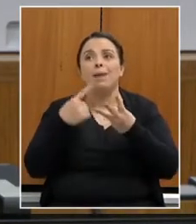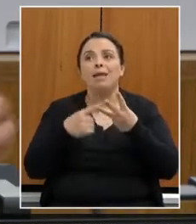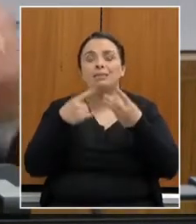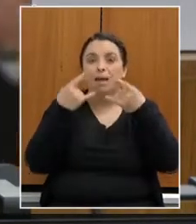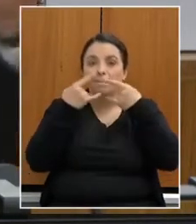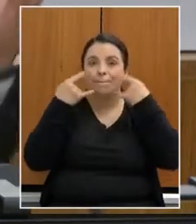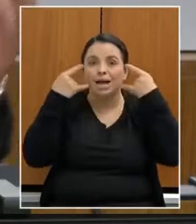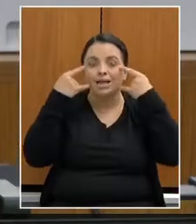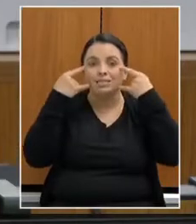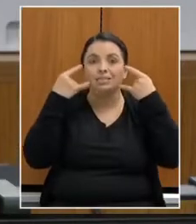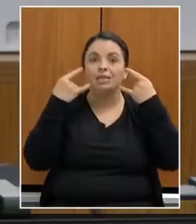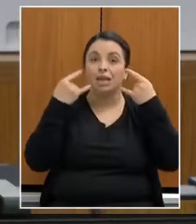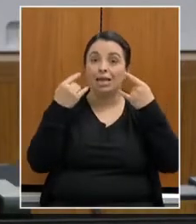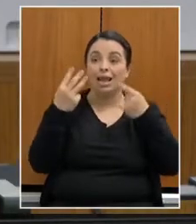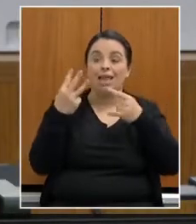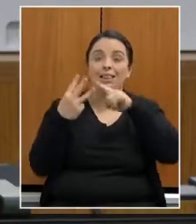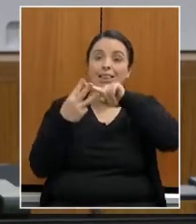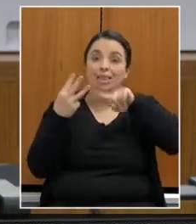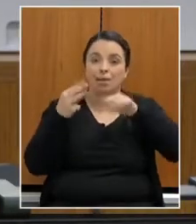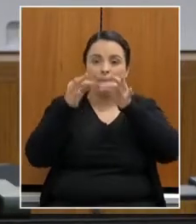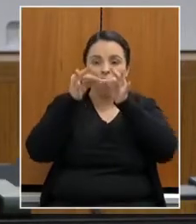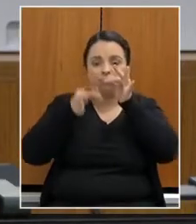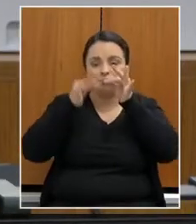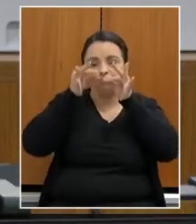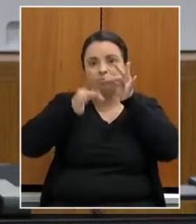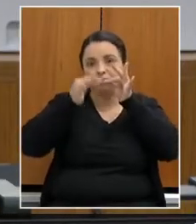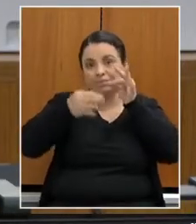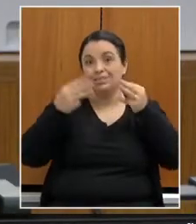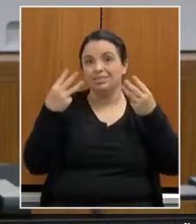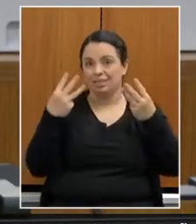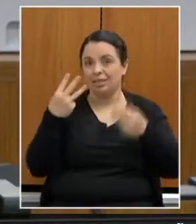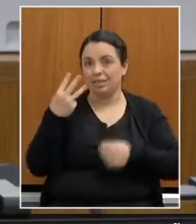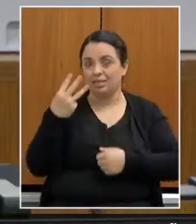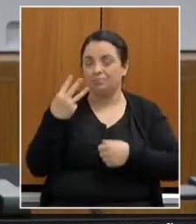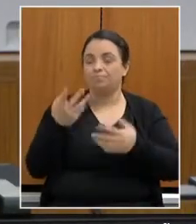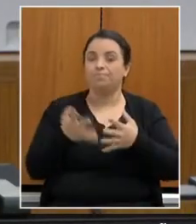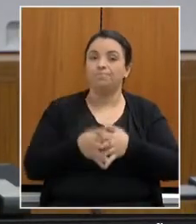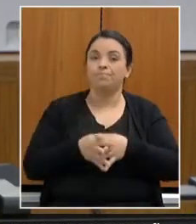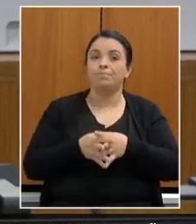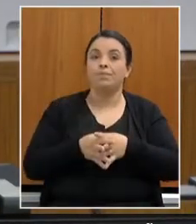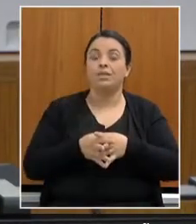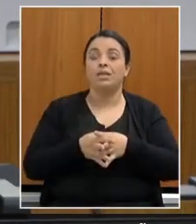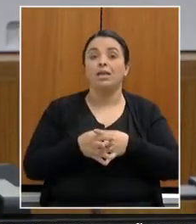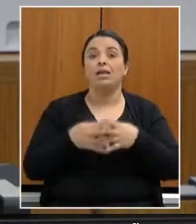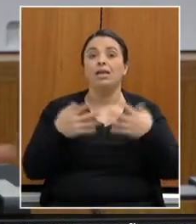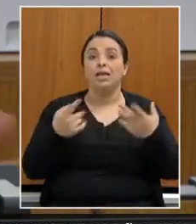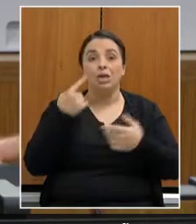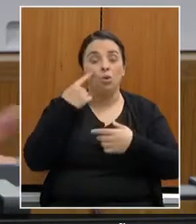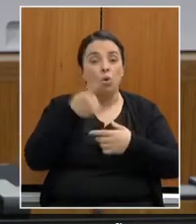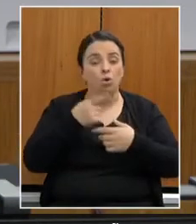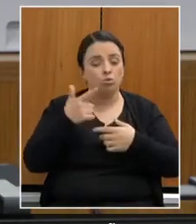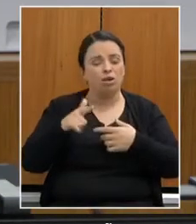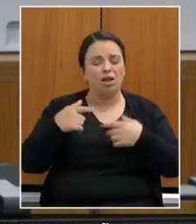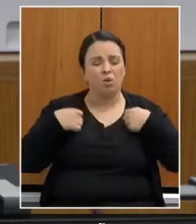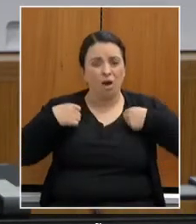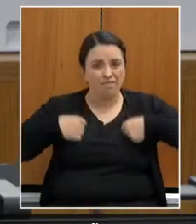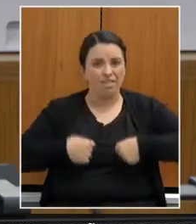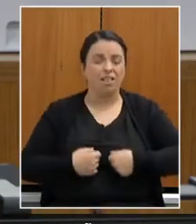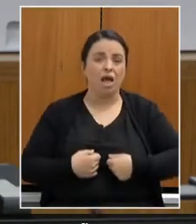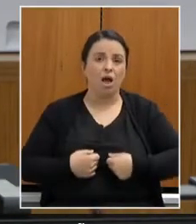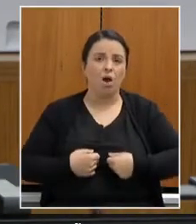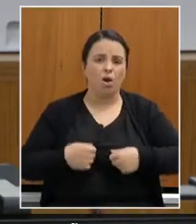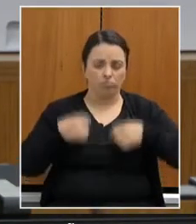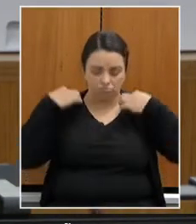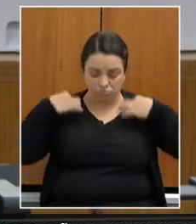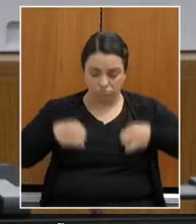não consigo ver para a imagem se a gramatura é errada daquele avental mas eu reconheci no avental que eu utilizava em hospital então mas